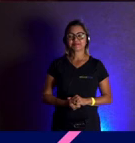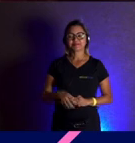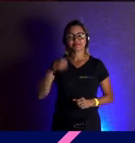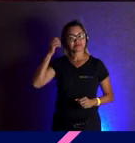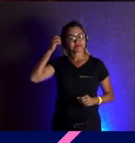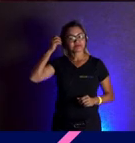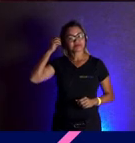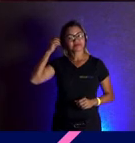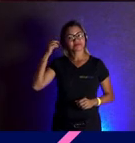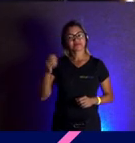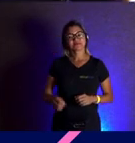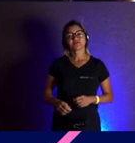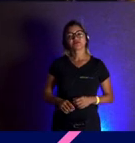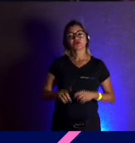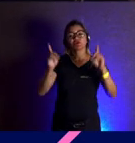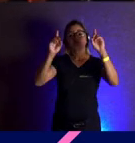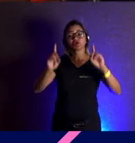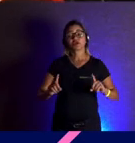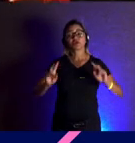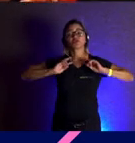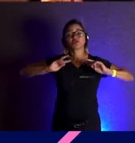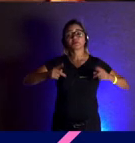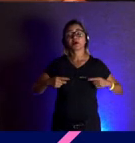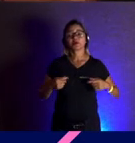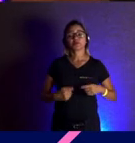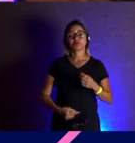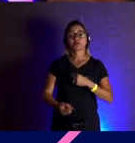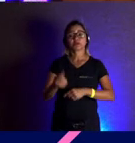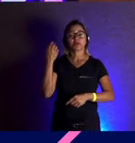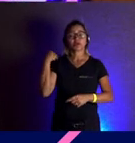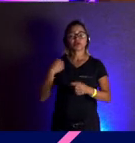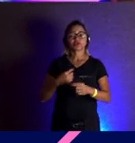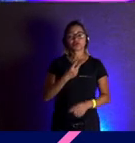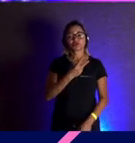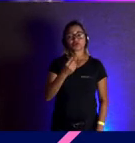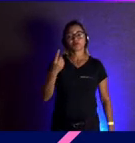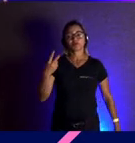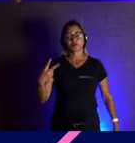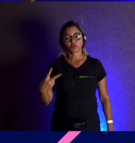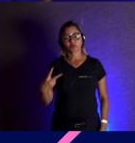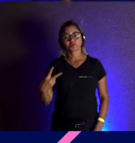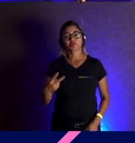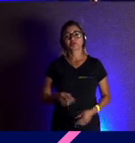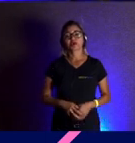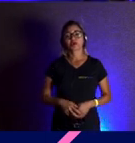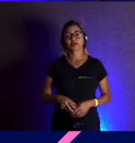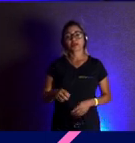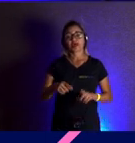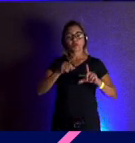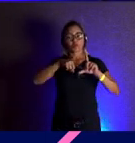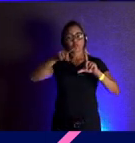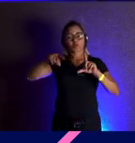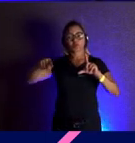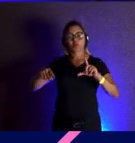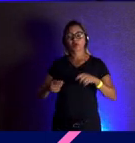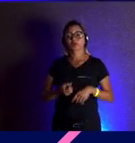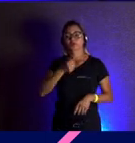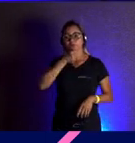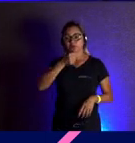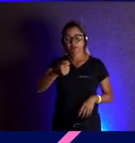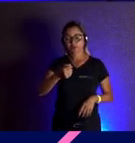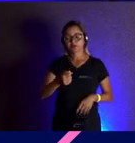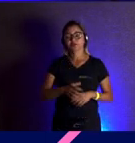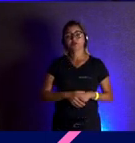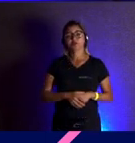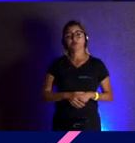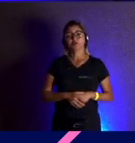das pessoas aqui da pessoa. E ela está trabalhando na agência com a Pinto. Depois você vai falar